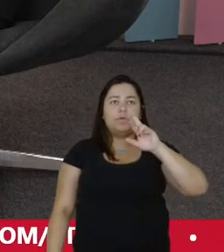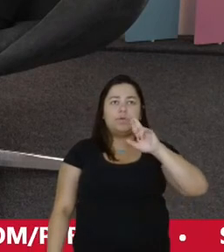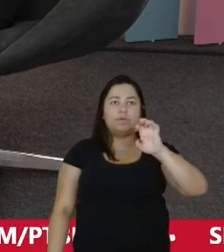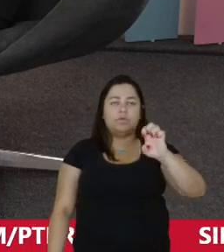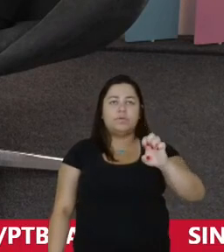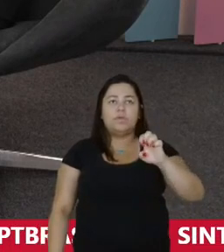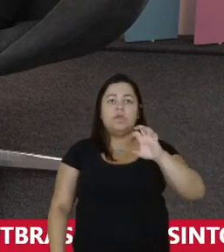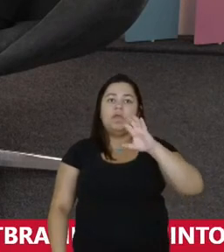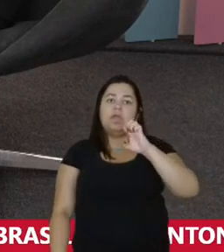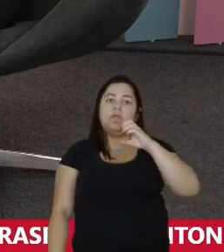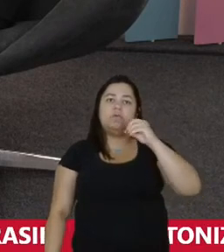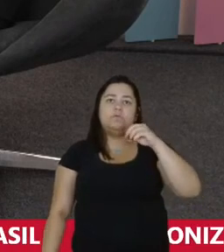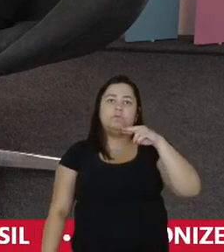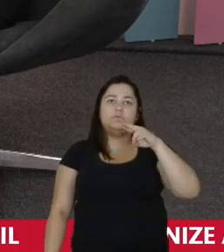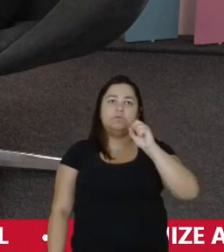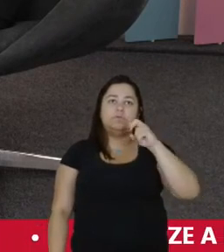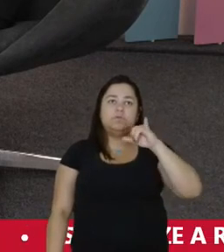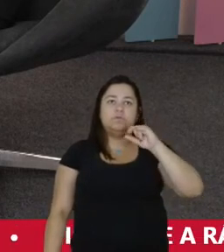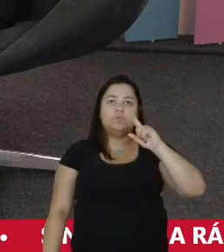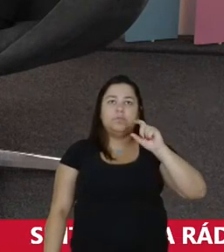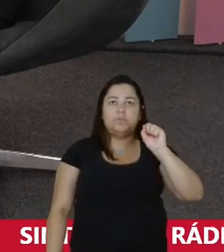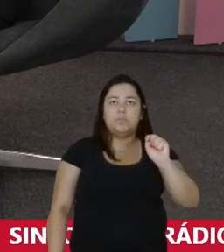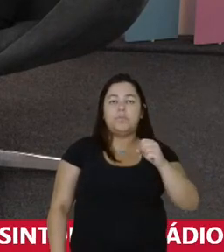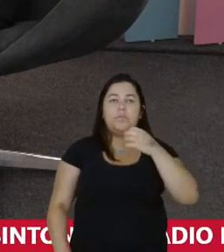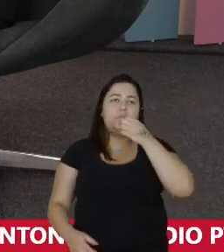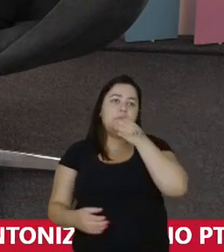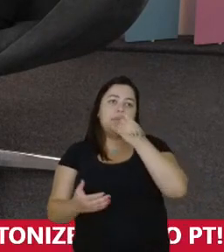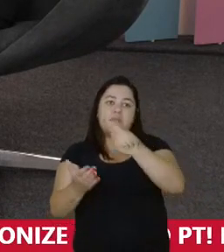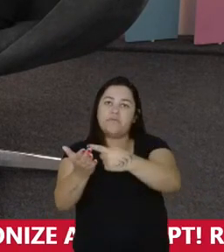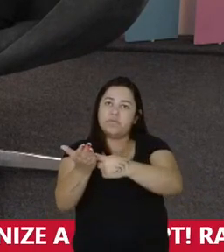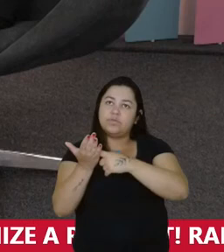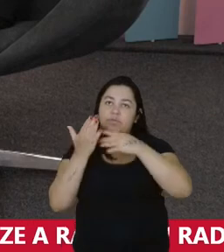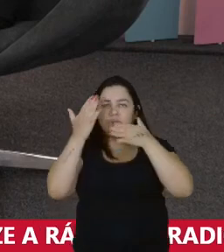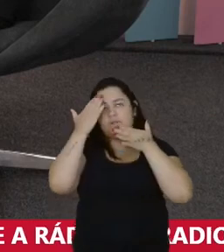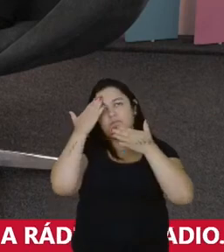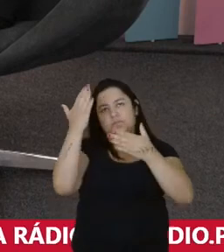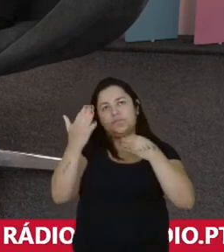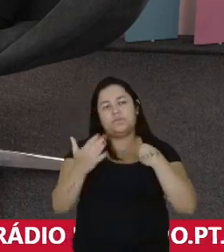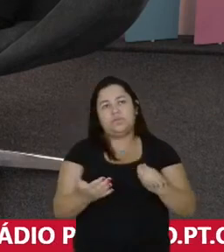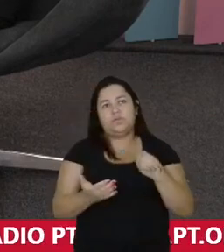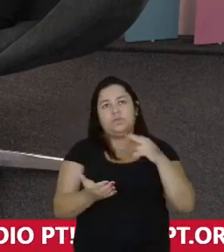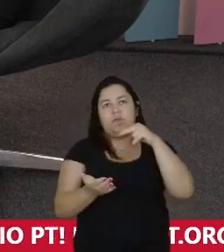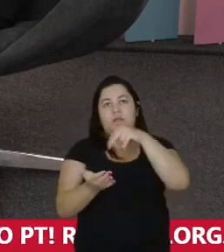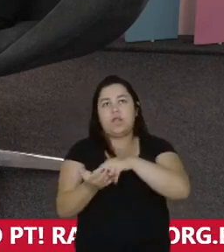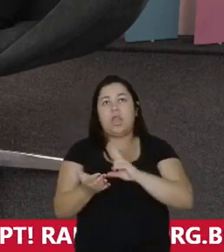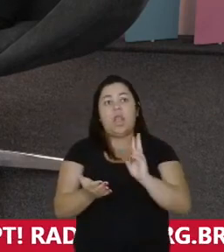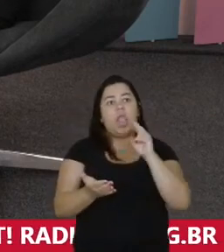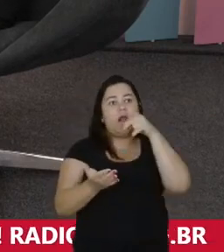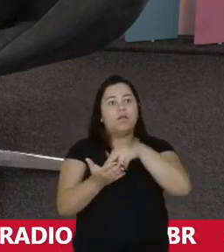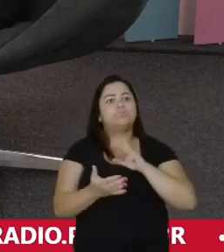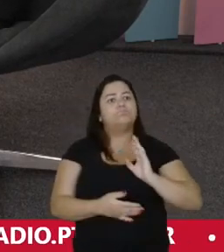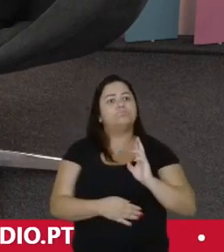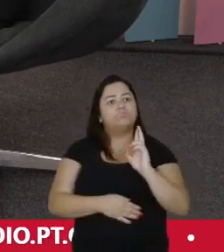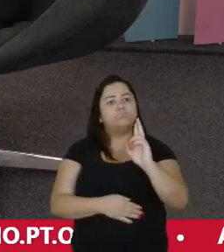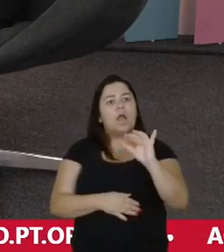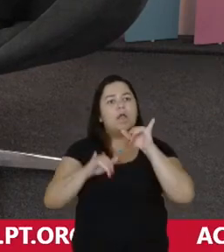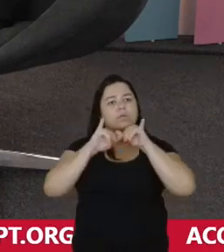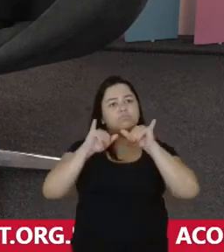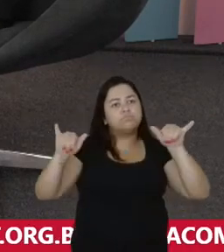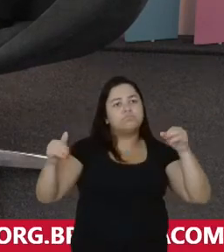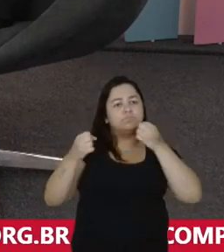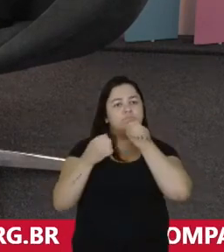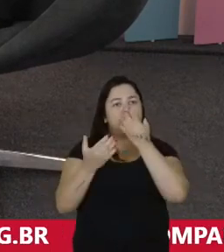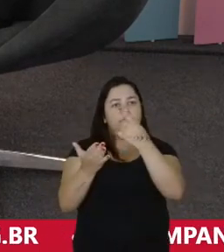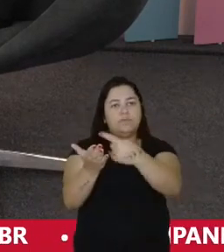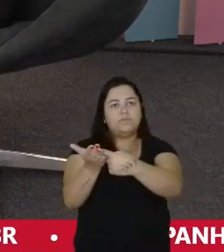sobre ecossocialismo. Bem-vinda, Sara, obrigada pela presença aqui na TV Elas por Elas Formação, seja